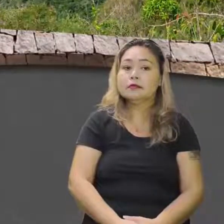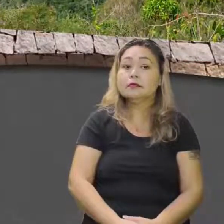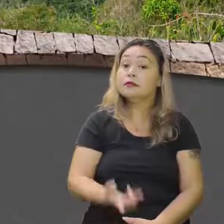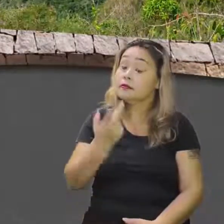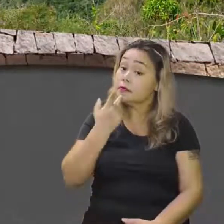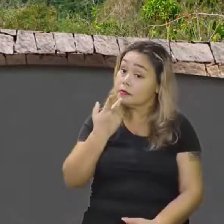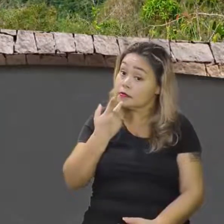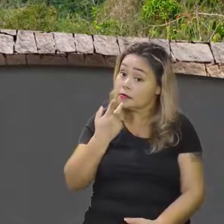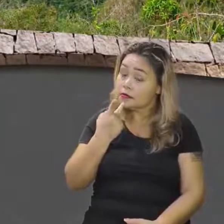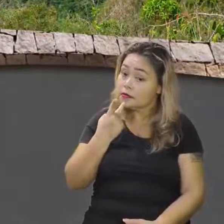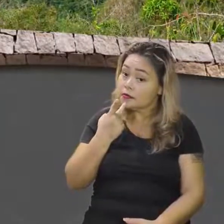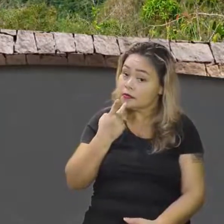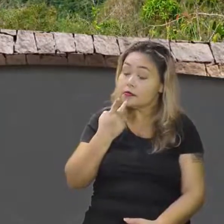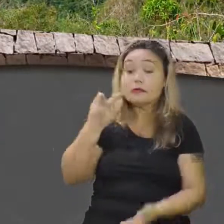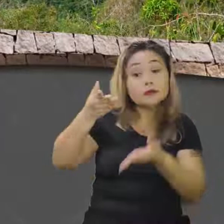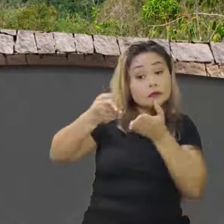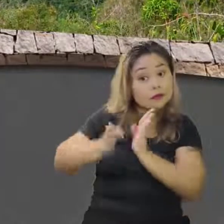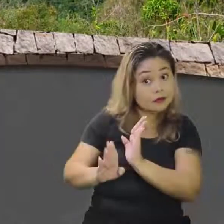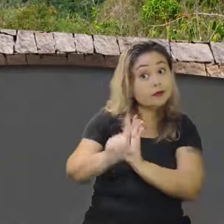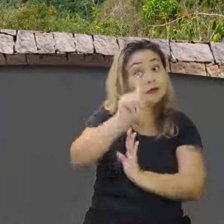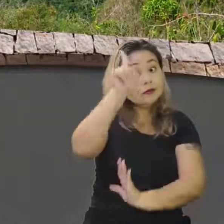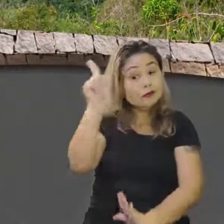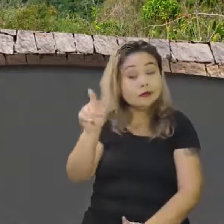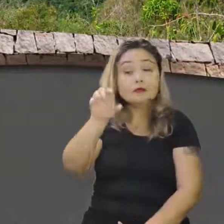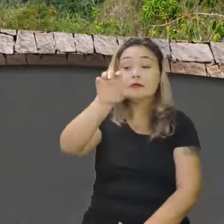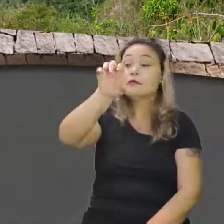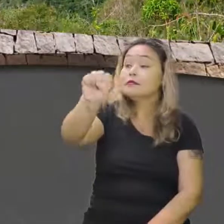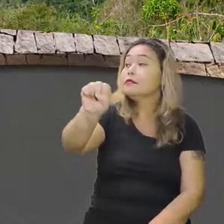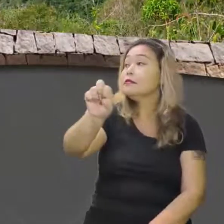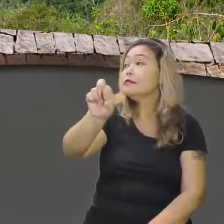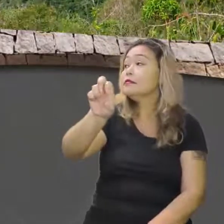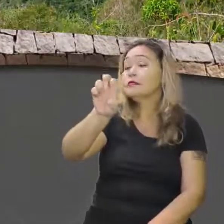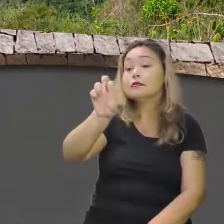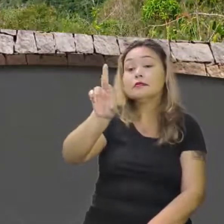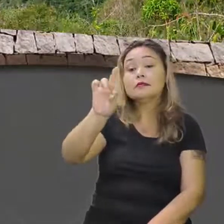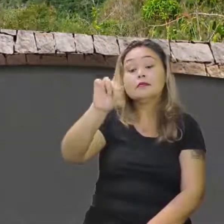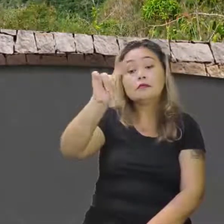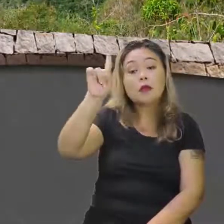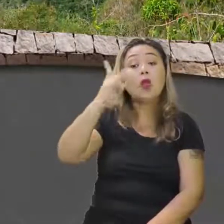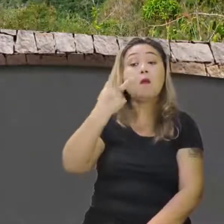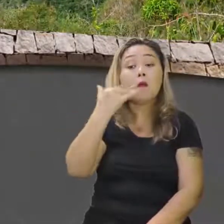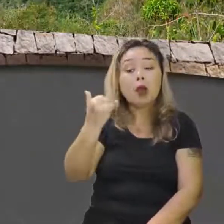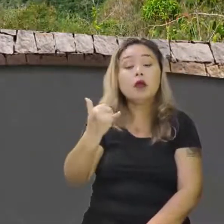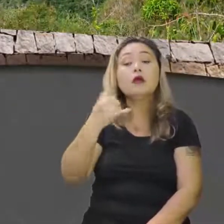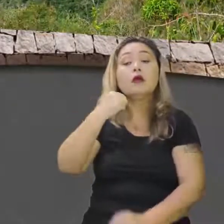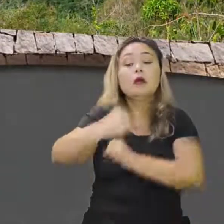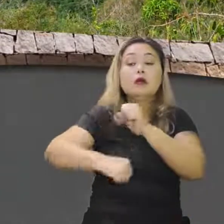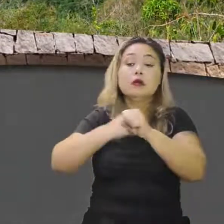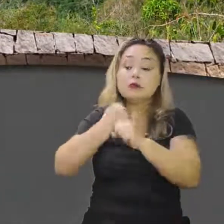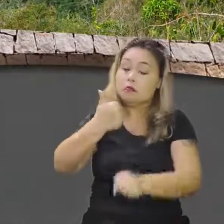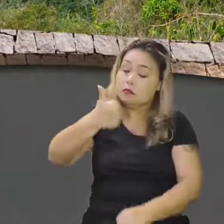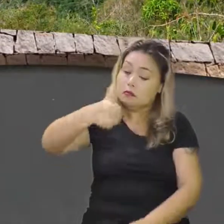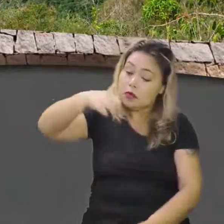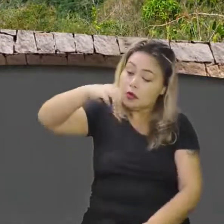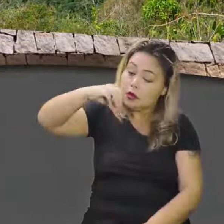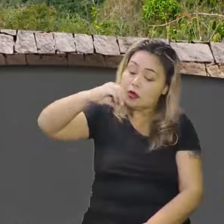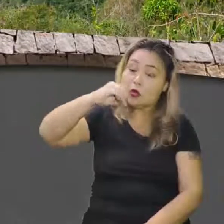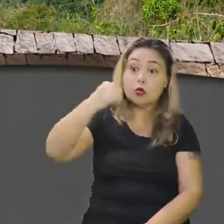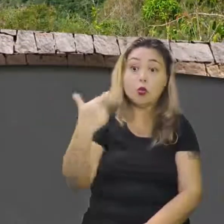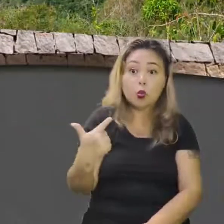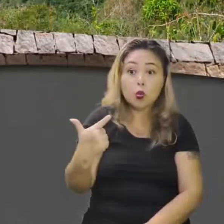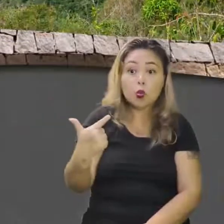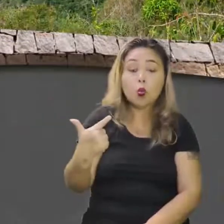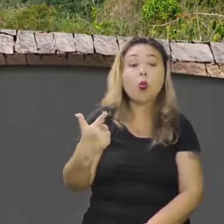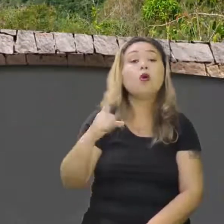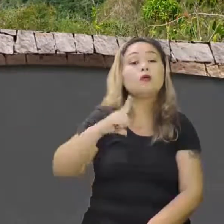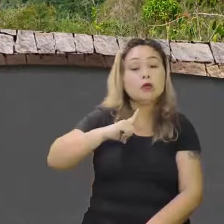Estou falando que eu nasci no sertão. O meu pai era de 1902. Puxa, professor, teu pai